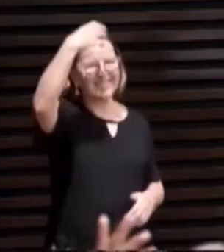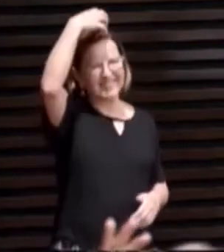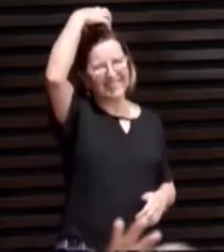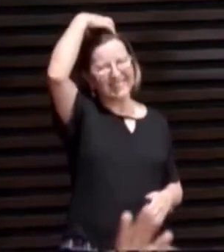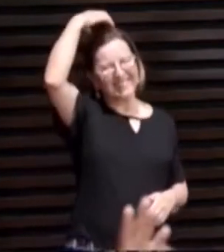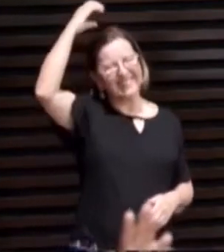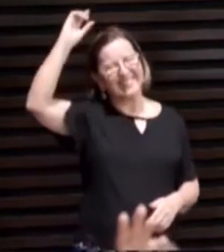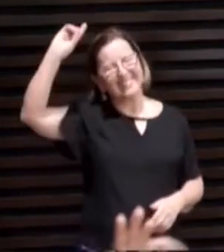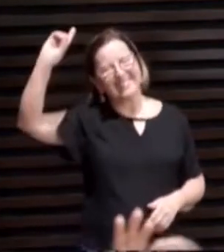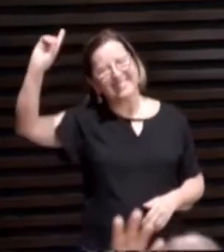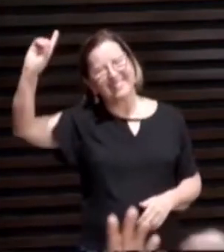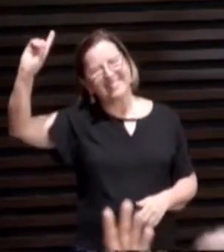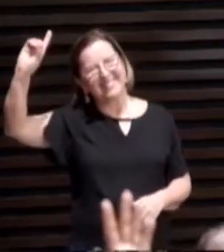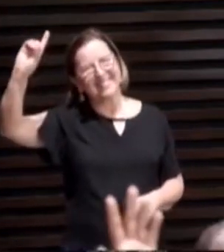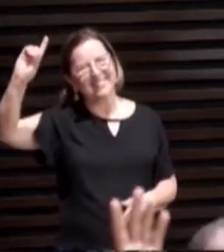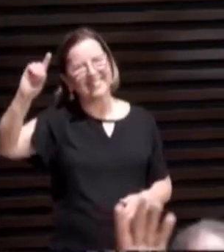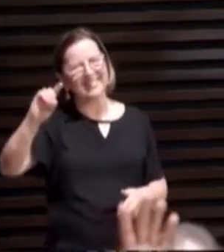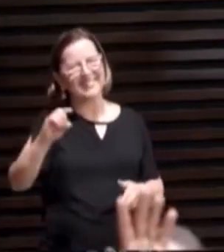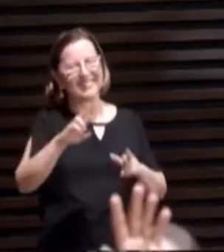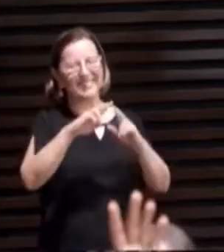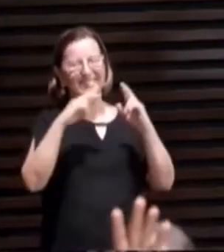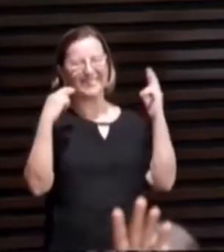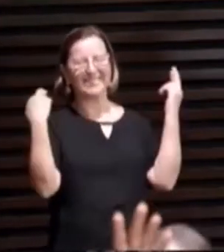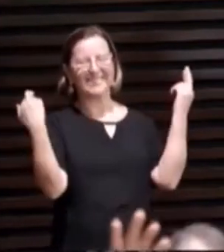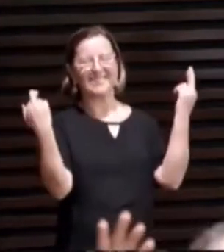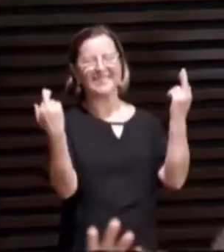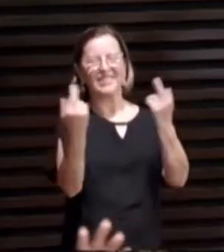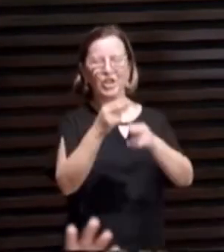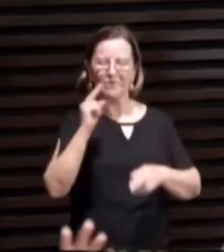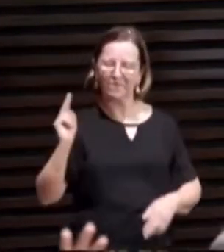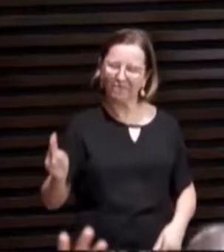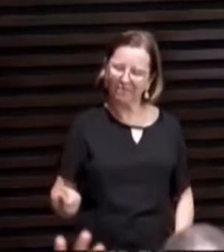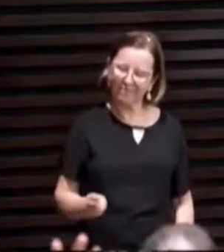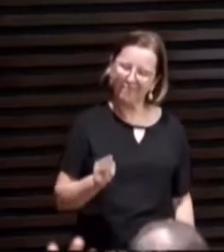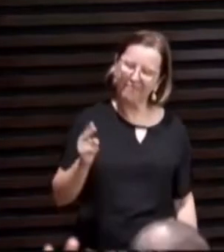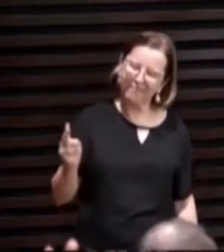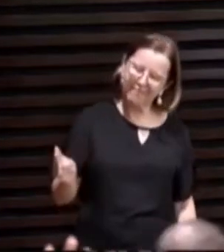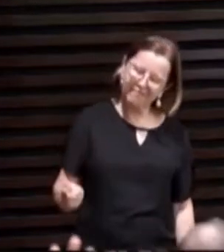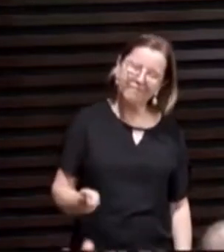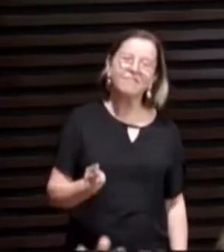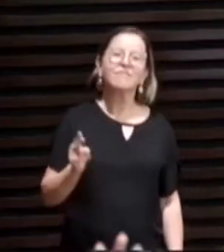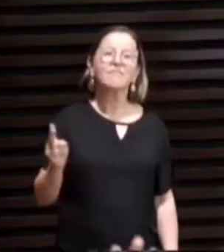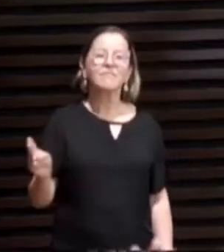Soberano Deus, que reina para